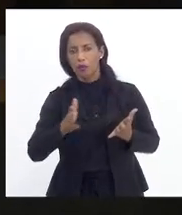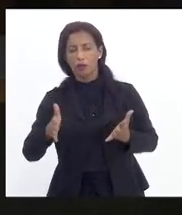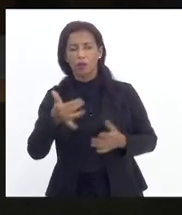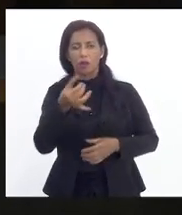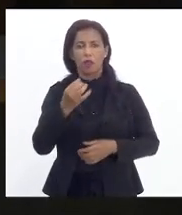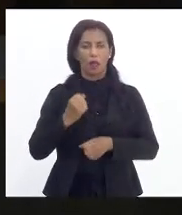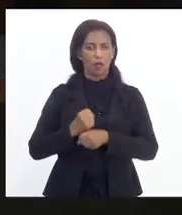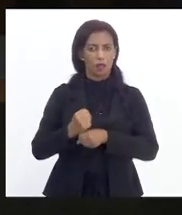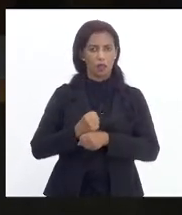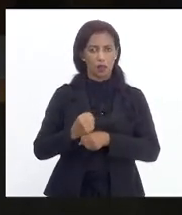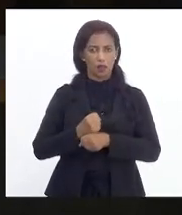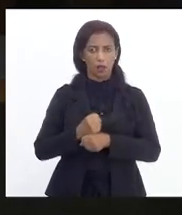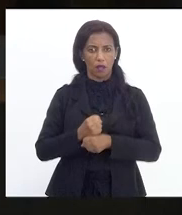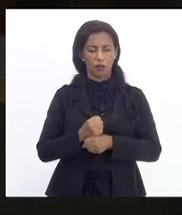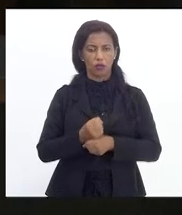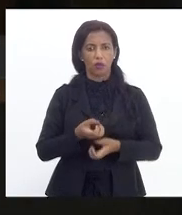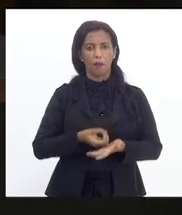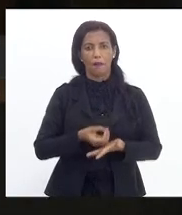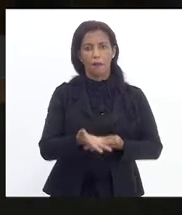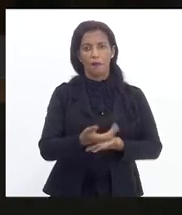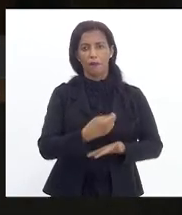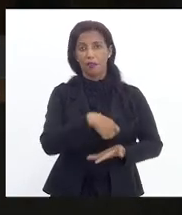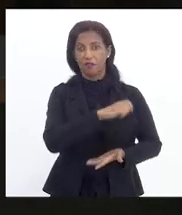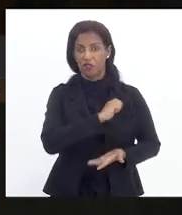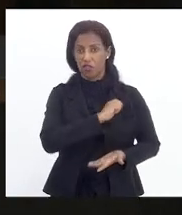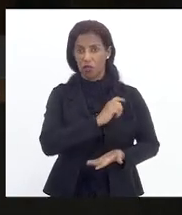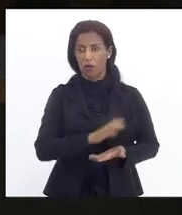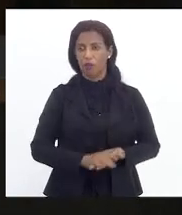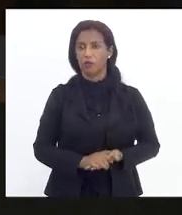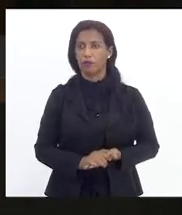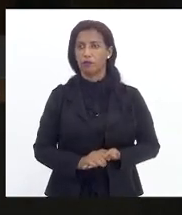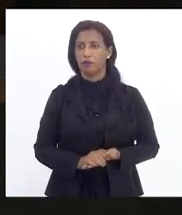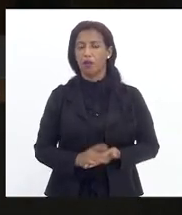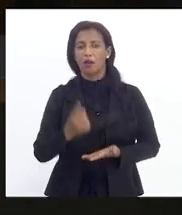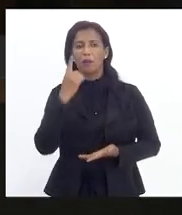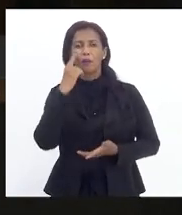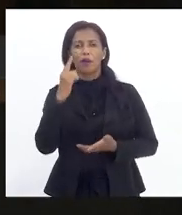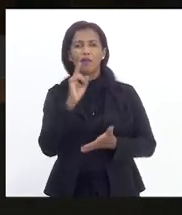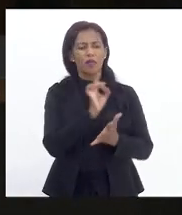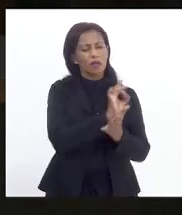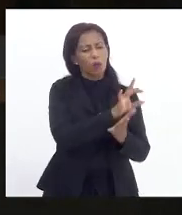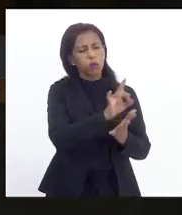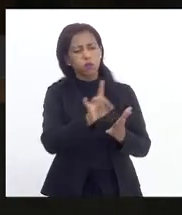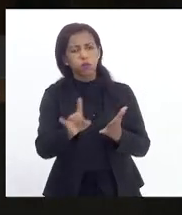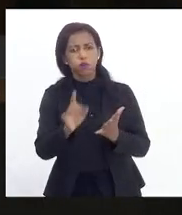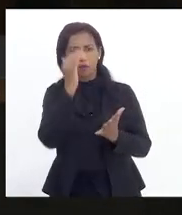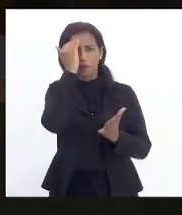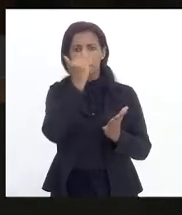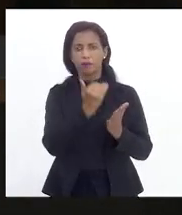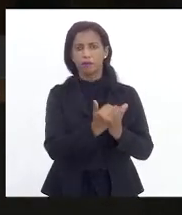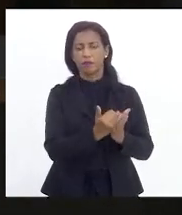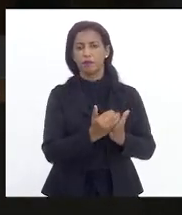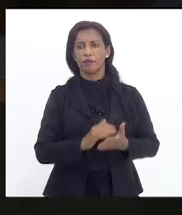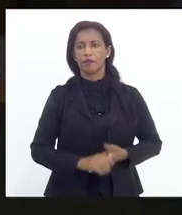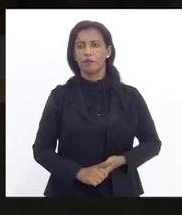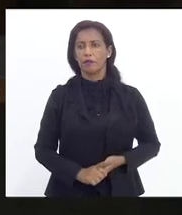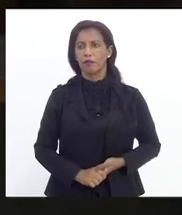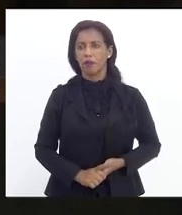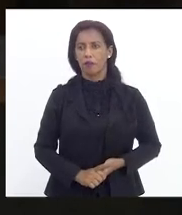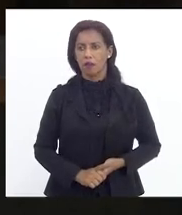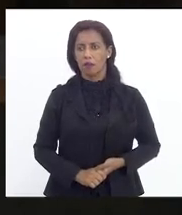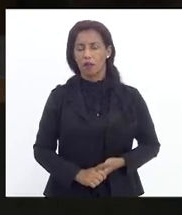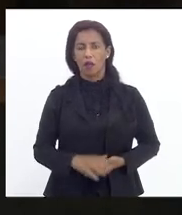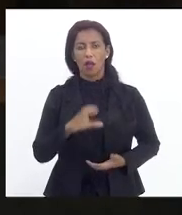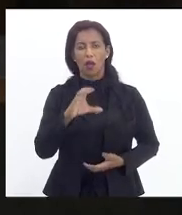últimos dez anos de benefício fiscal para verificar se as contrapartida estão sendo cumpridas e